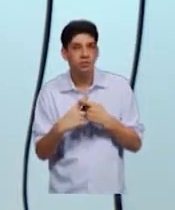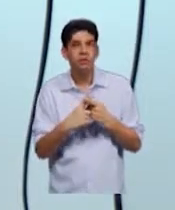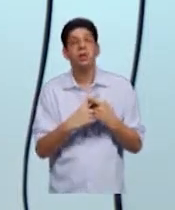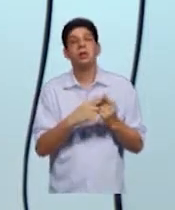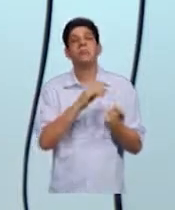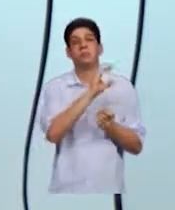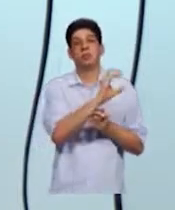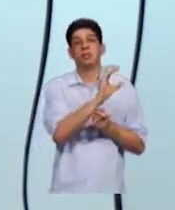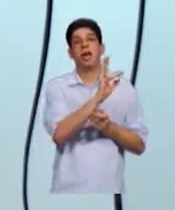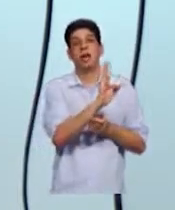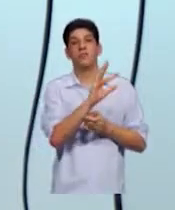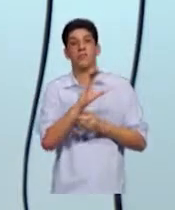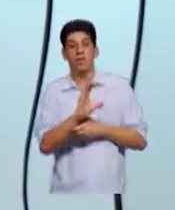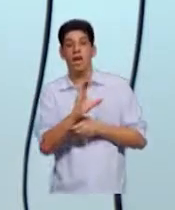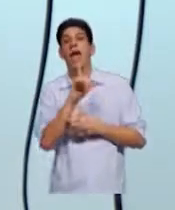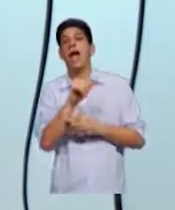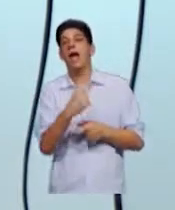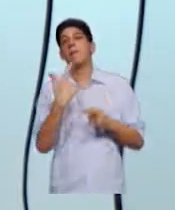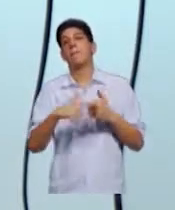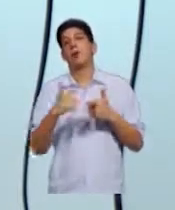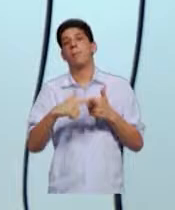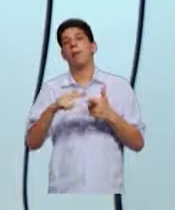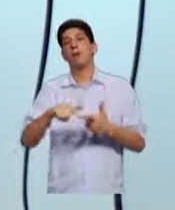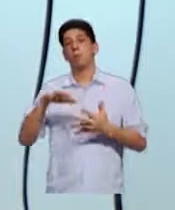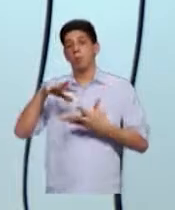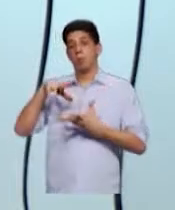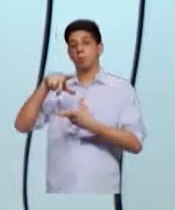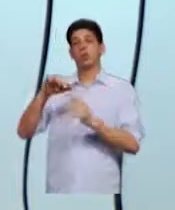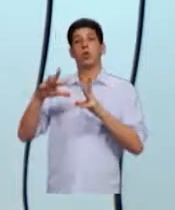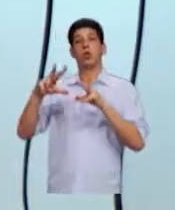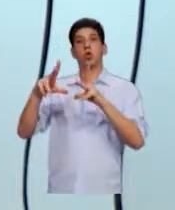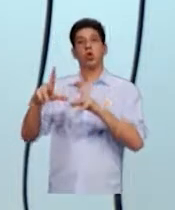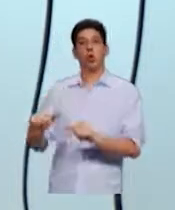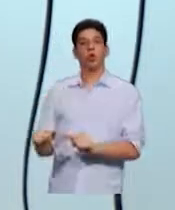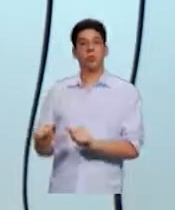clorofluorcarbono é um problema mundial. Em